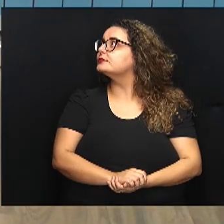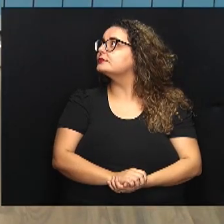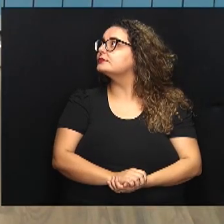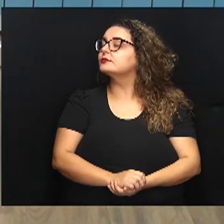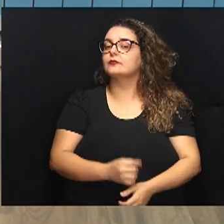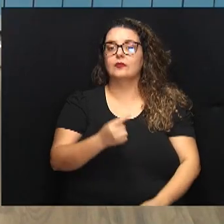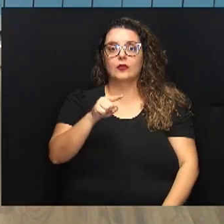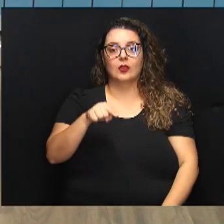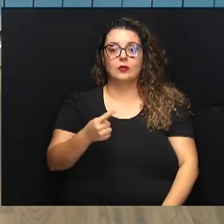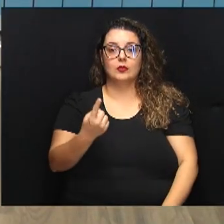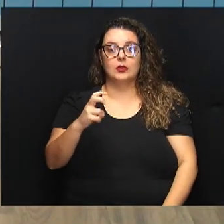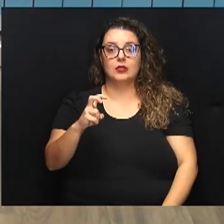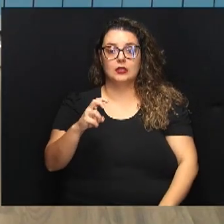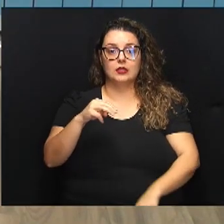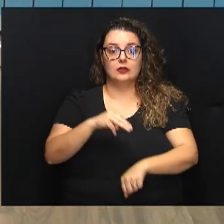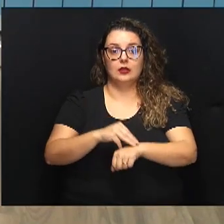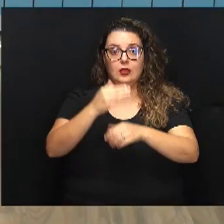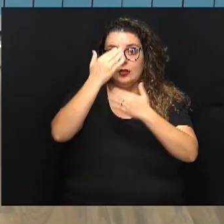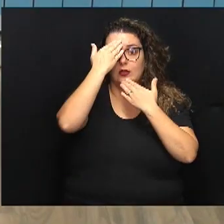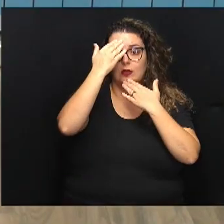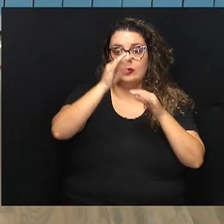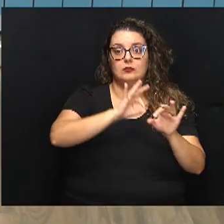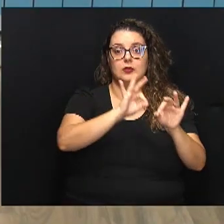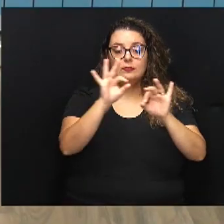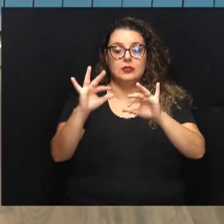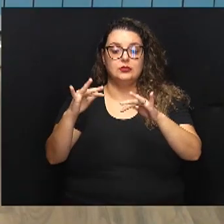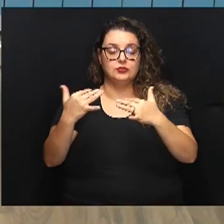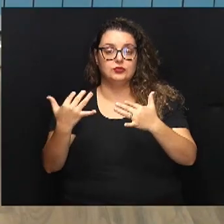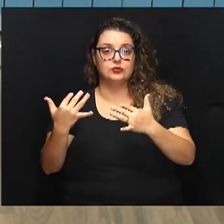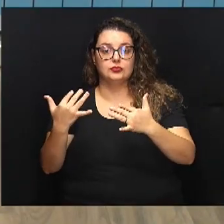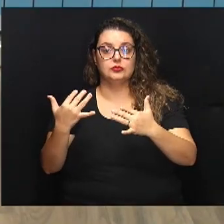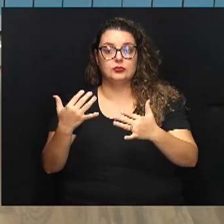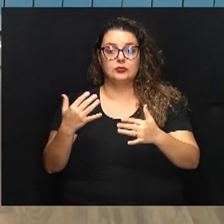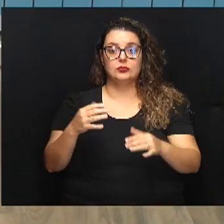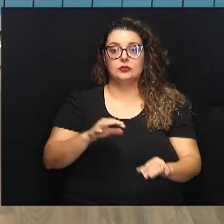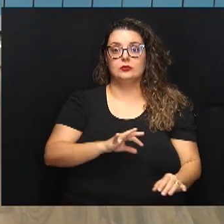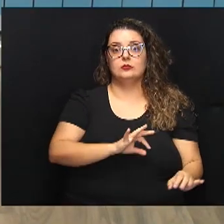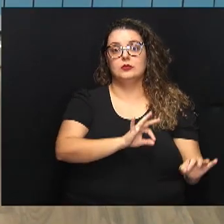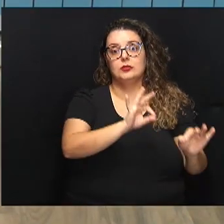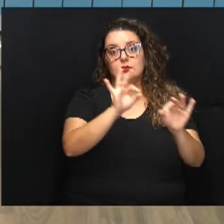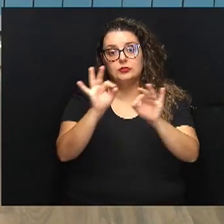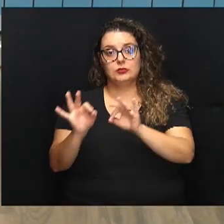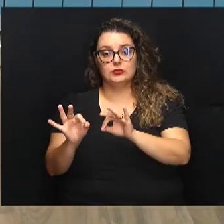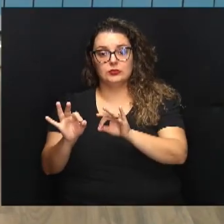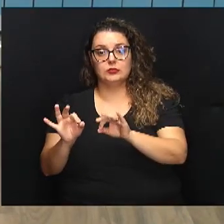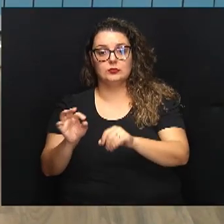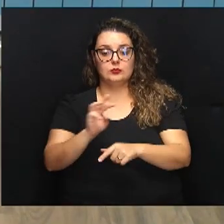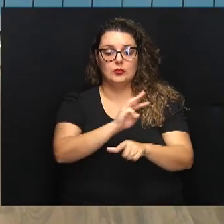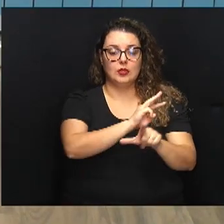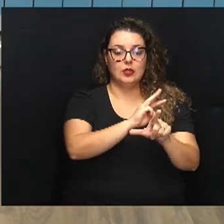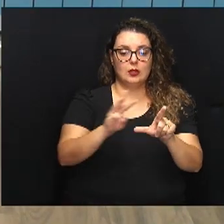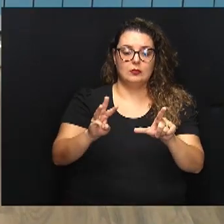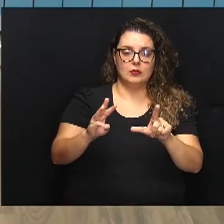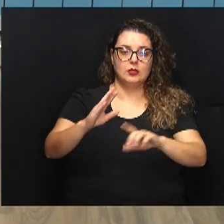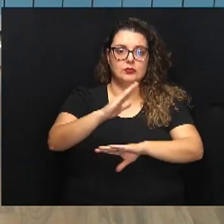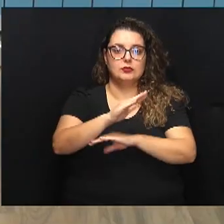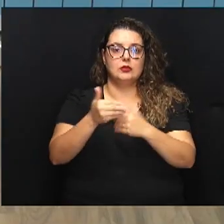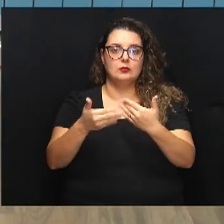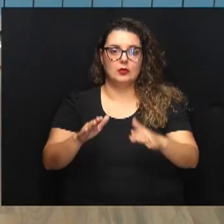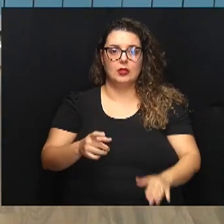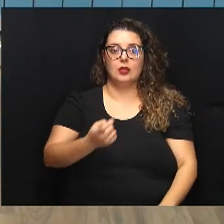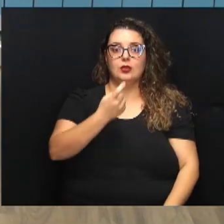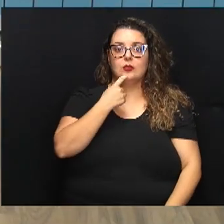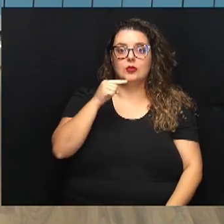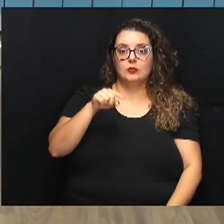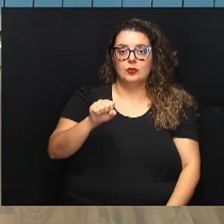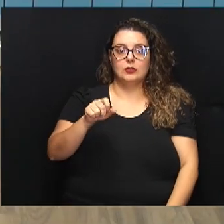1h mais 15 minutos, muito obrigado pela sua companhia, pela sua audiência. Site aberto da Câmara,